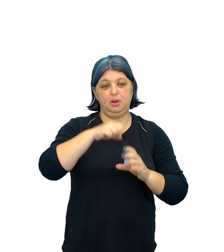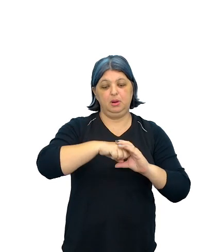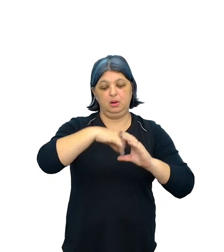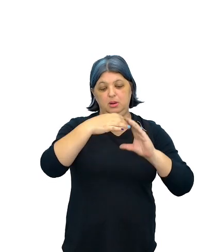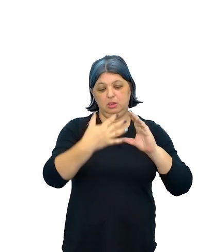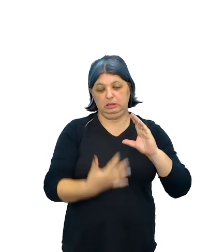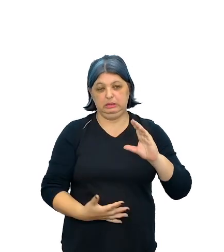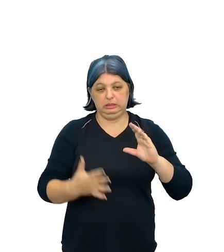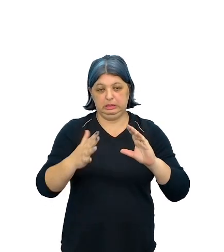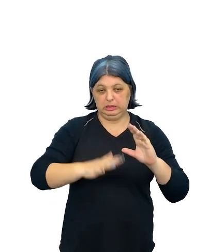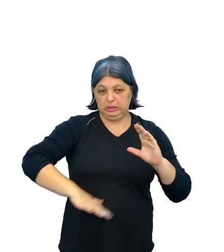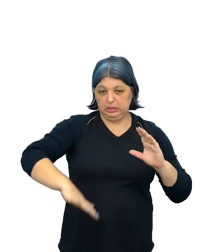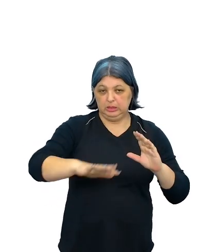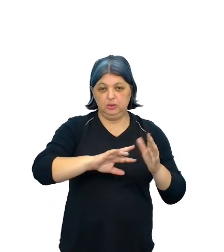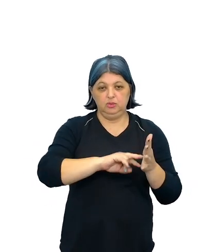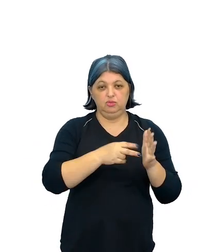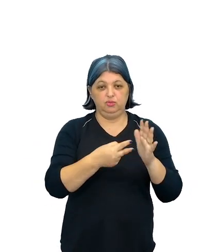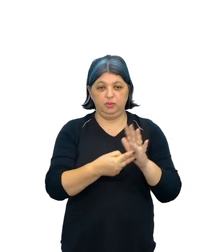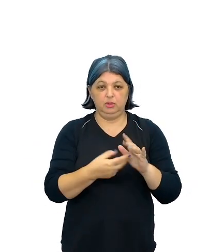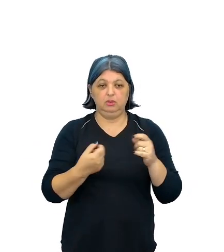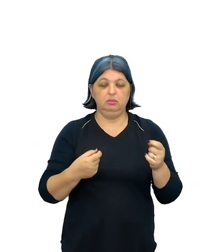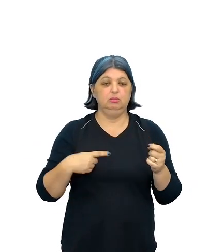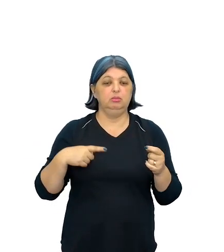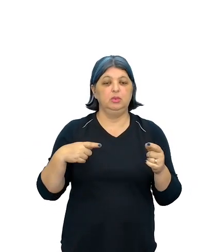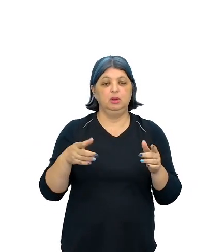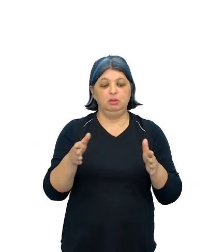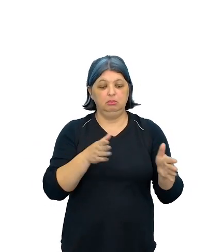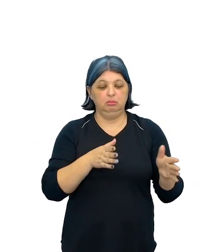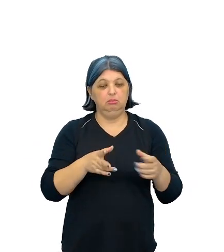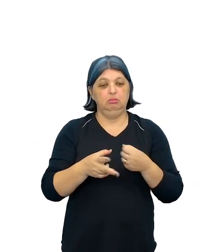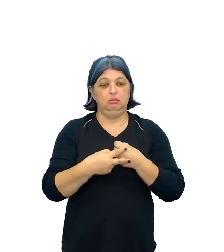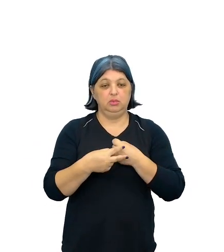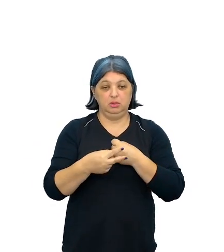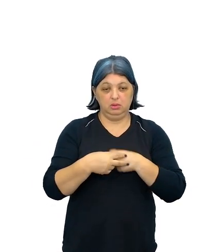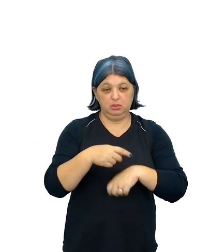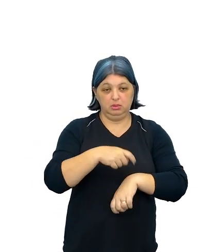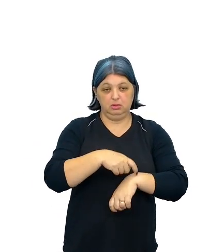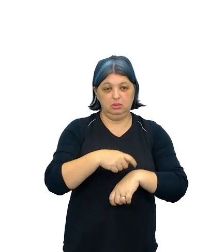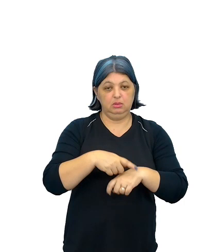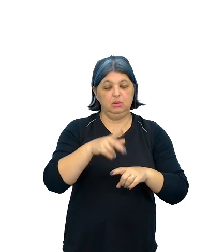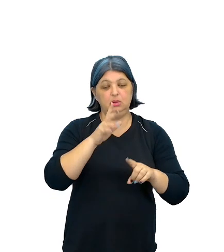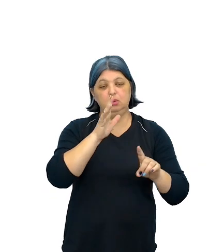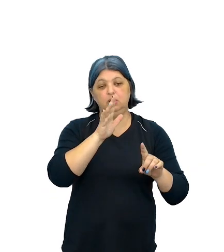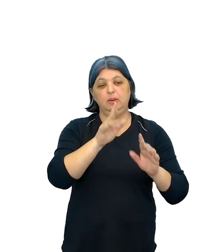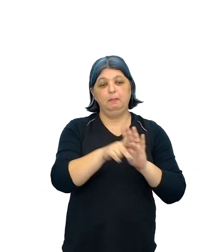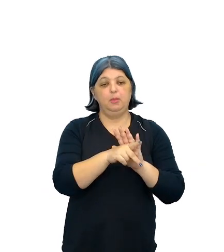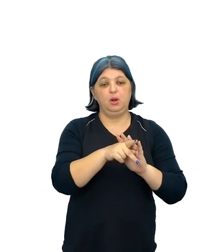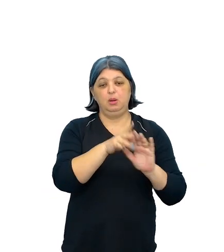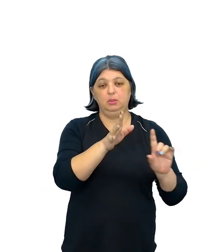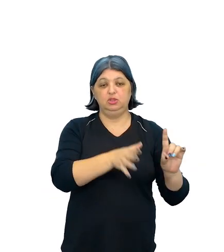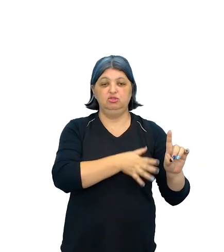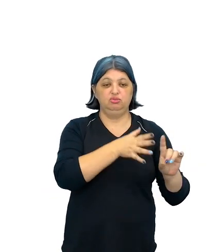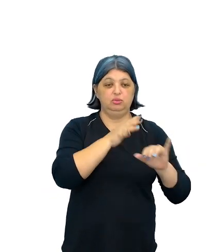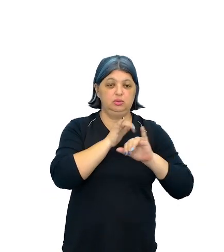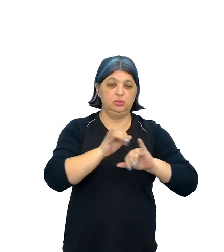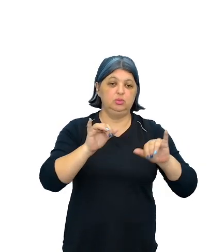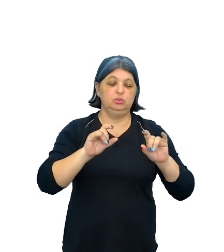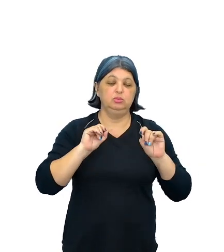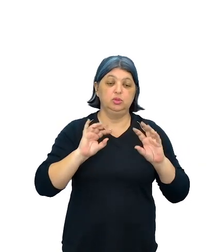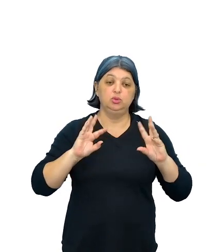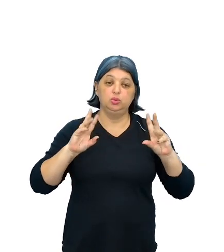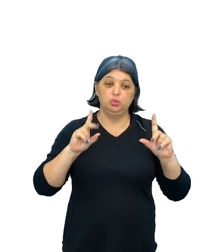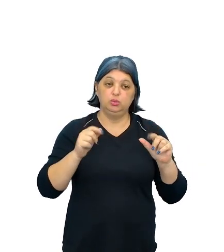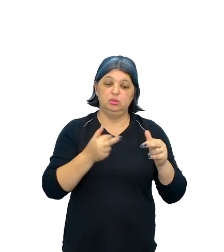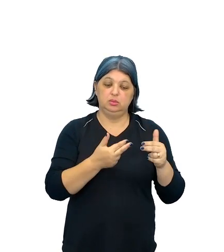personagens, os efeitos de sentido decorrentes dos tempos verbais, os tipos de discurso, Todo esse percurso vai envolver,